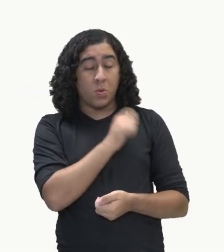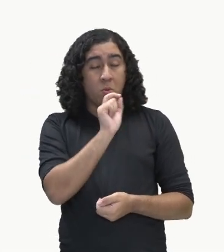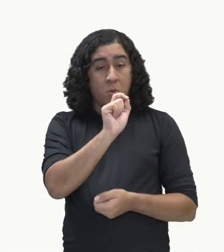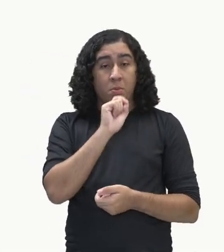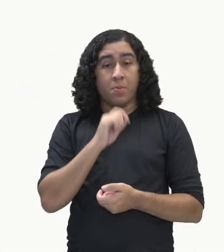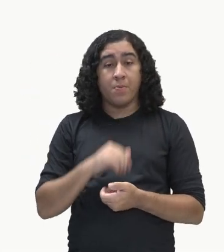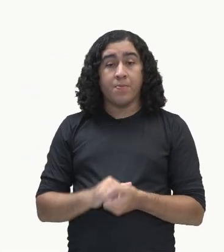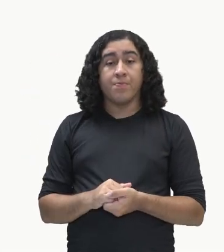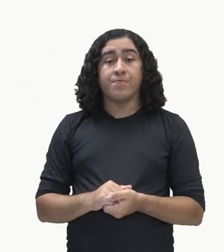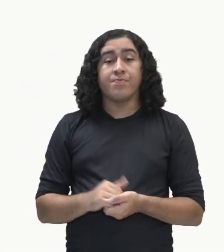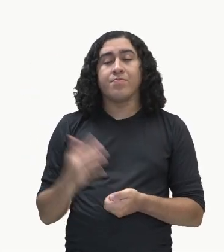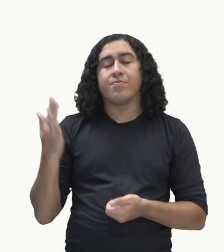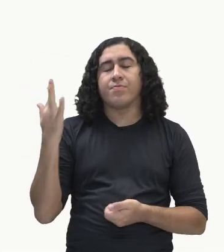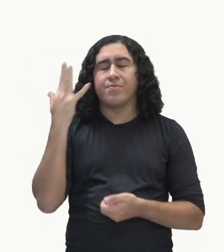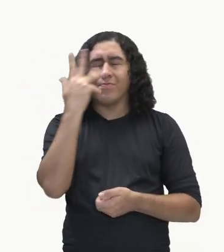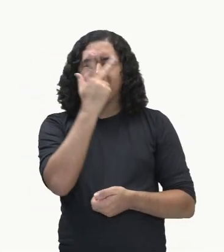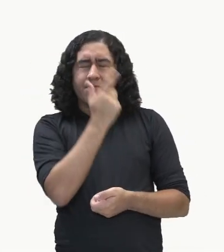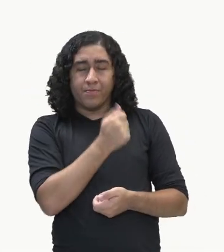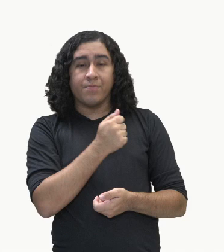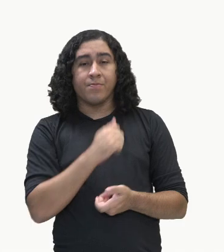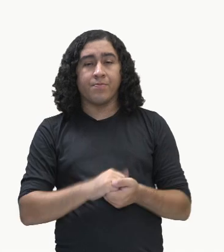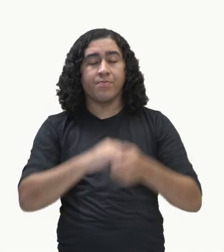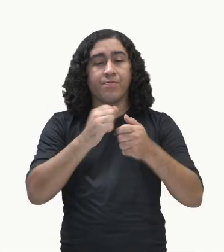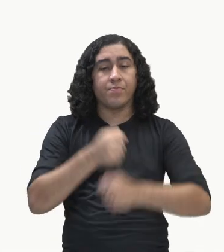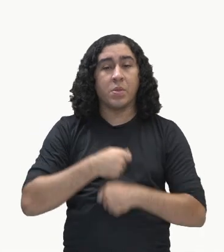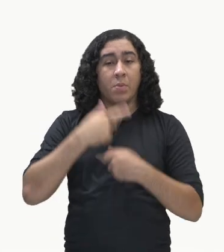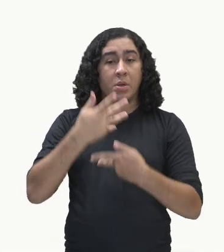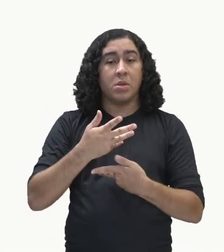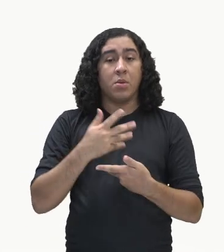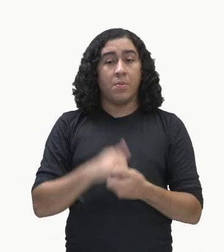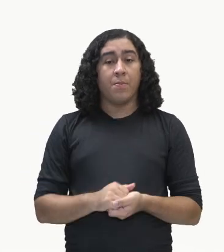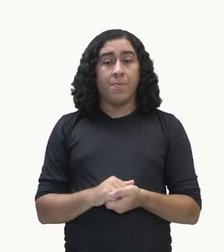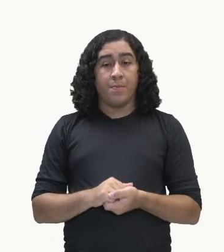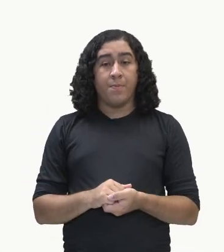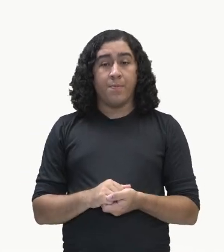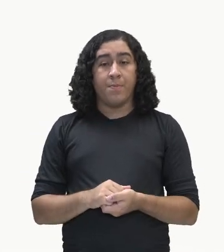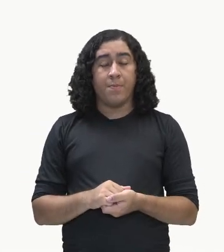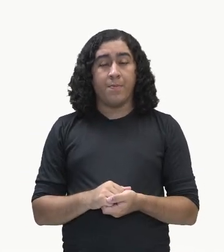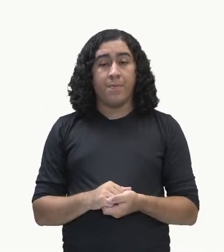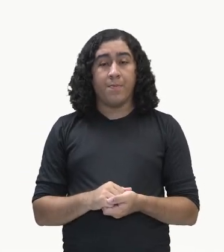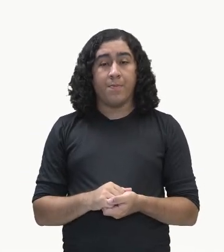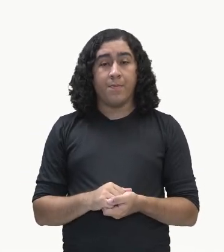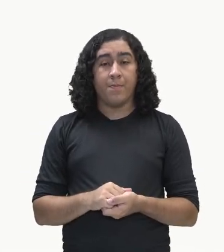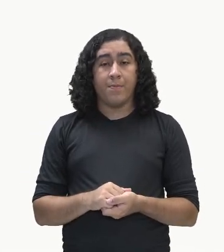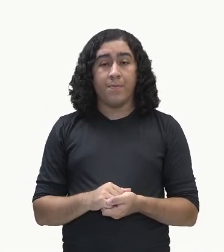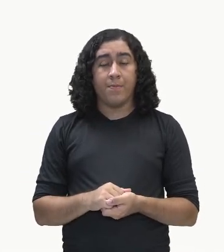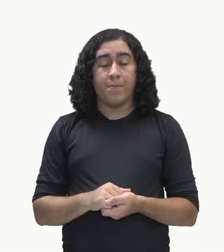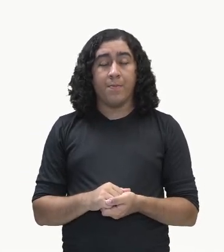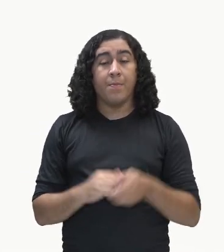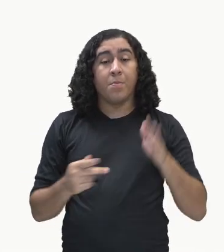uma linda, bonita, né? Expressão, palavra cognata, of de